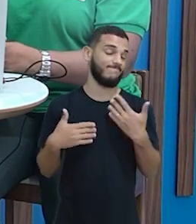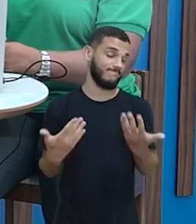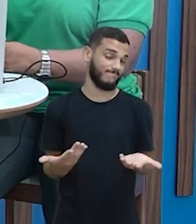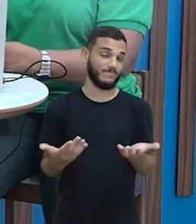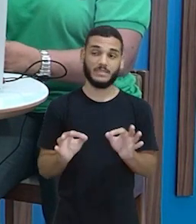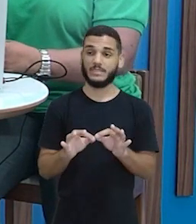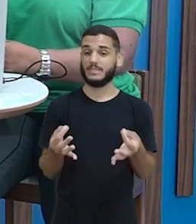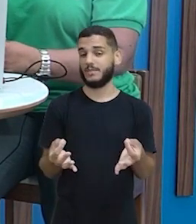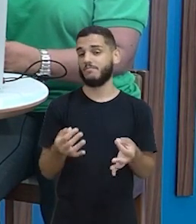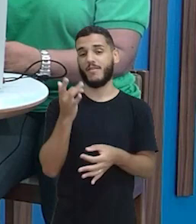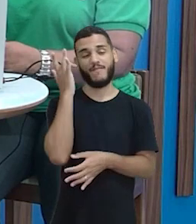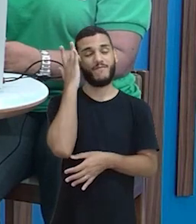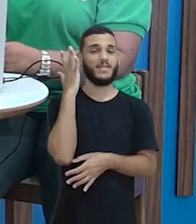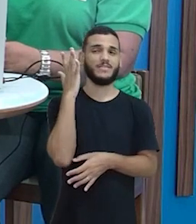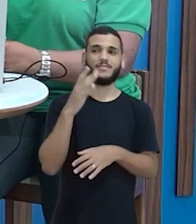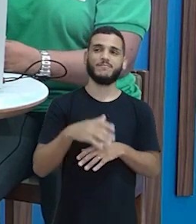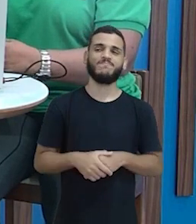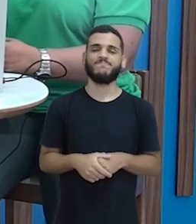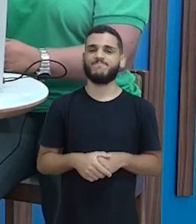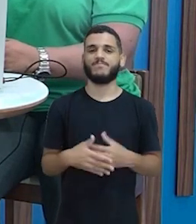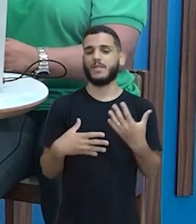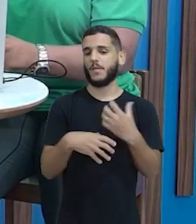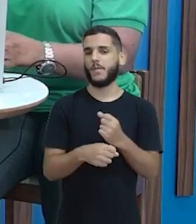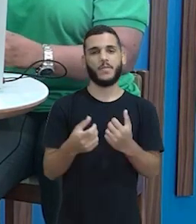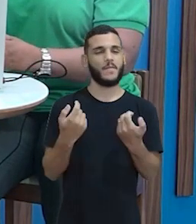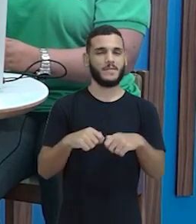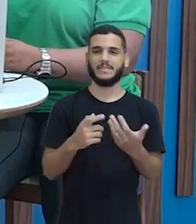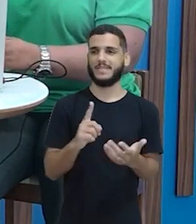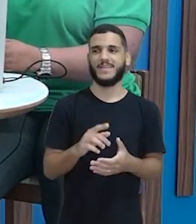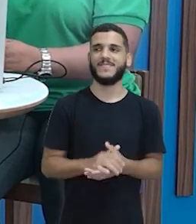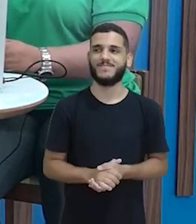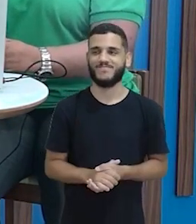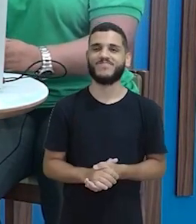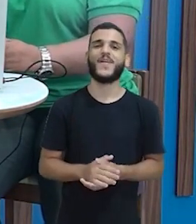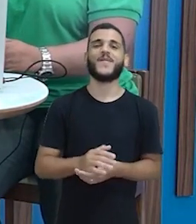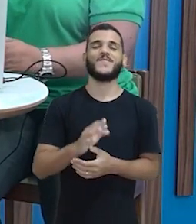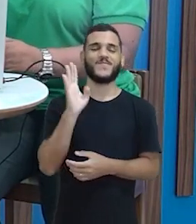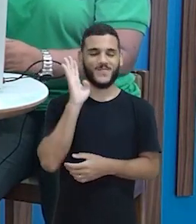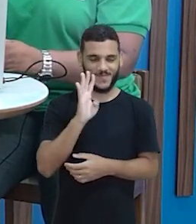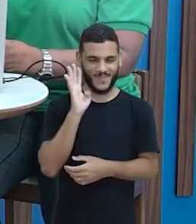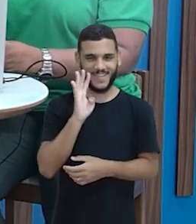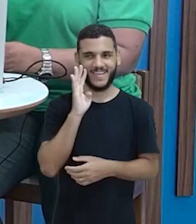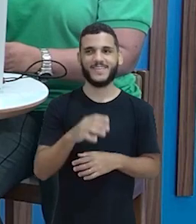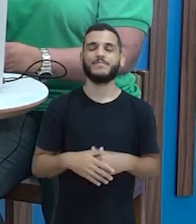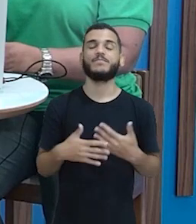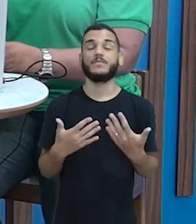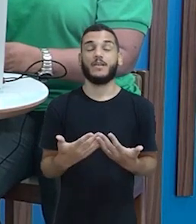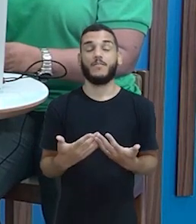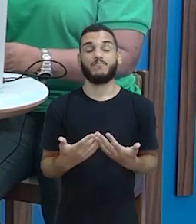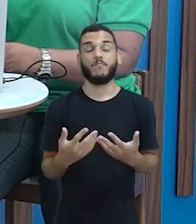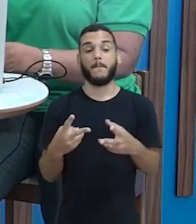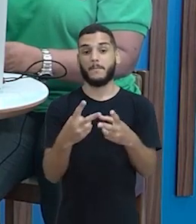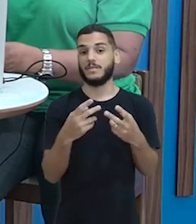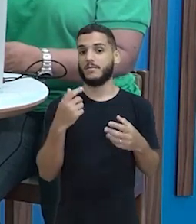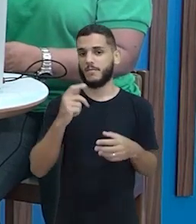olha essa é bom né Aí nem conta tá fazendo show de bola bora ver esse Ricardinho vai passar